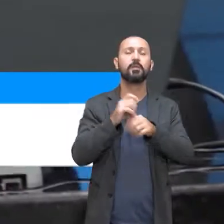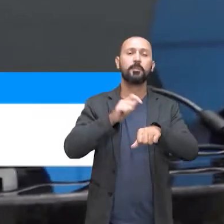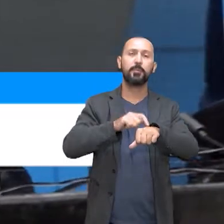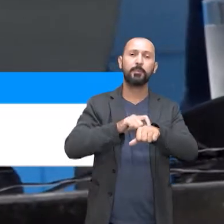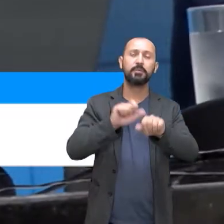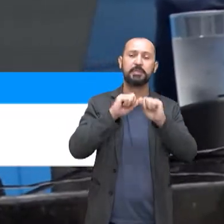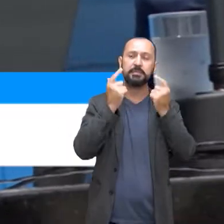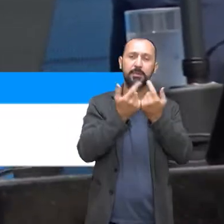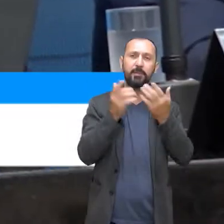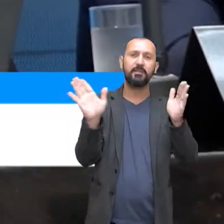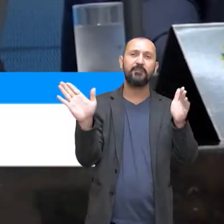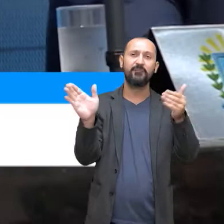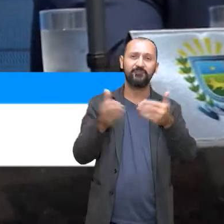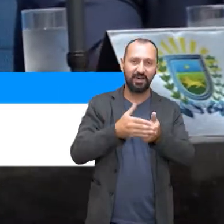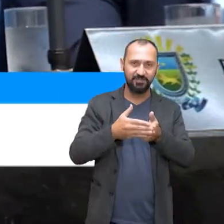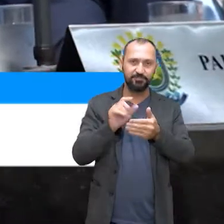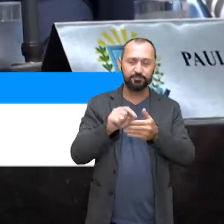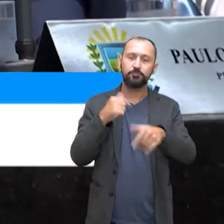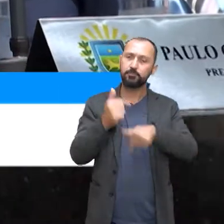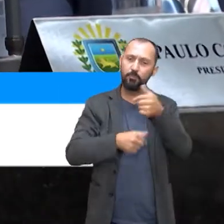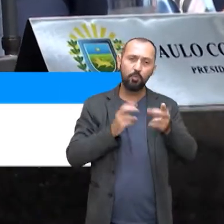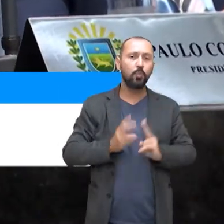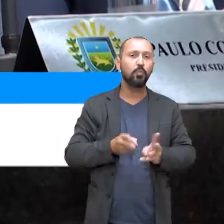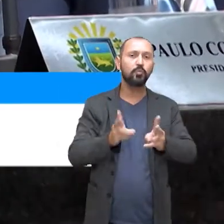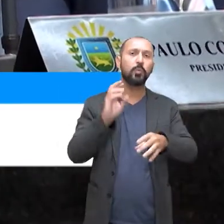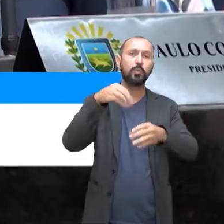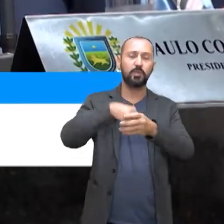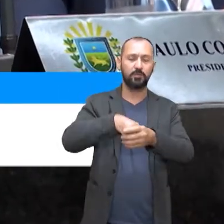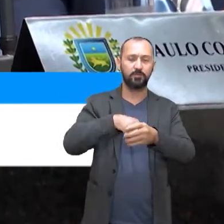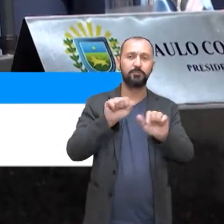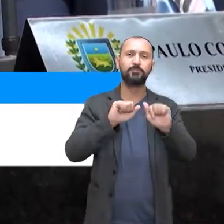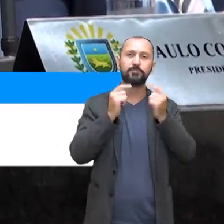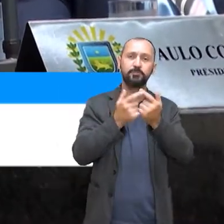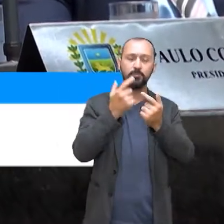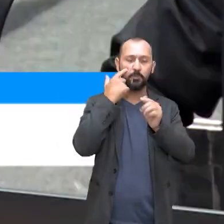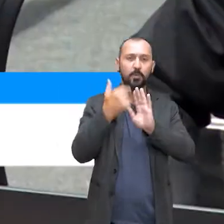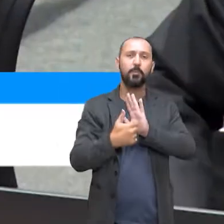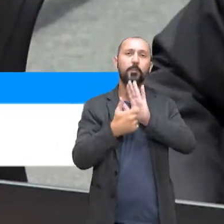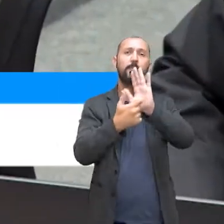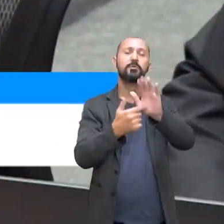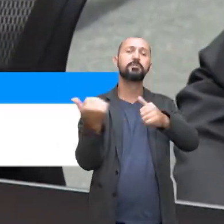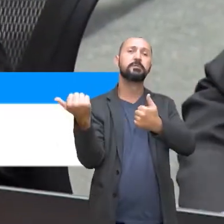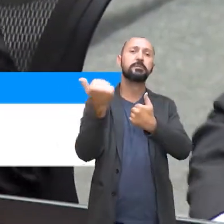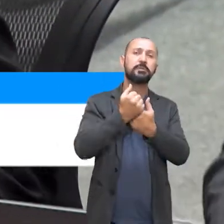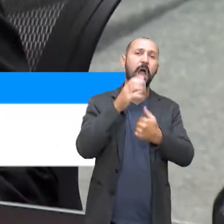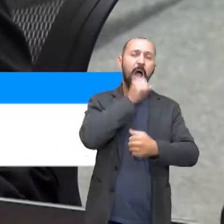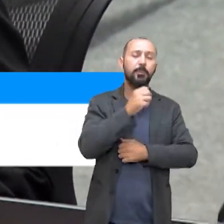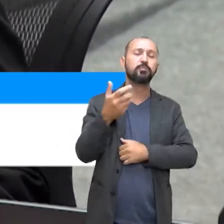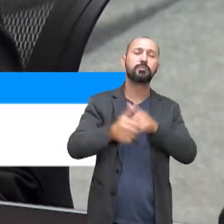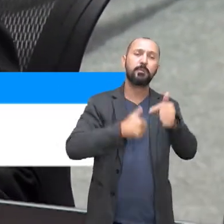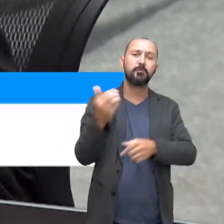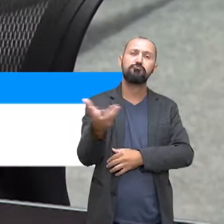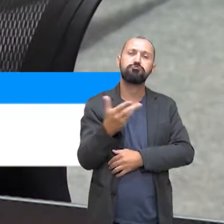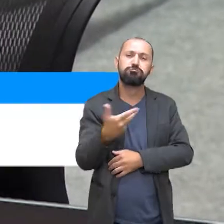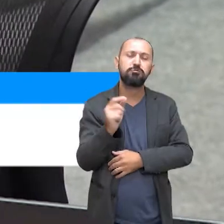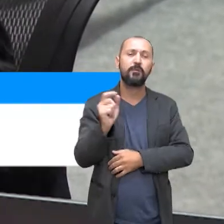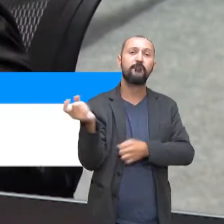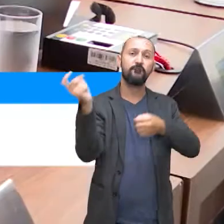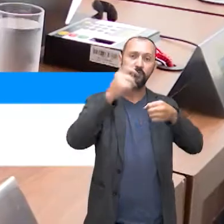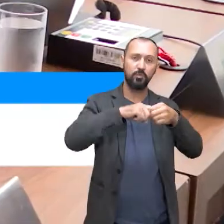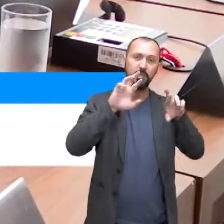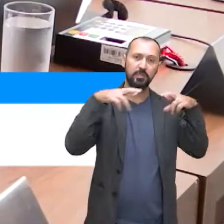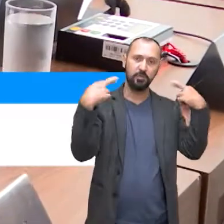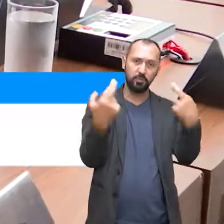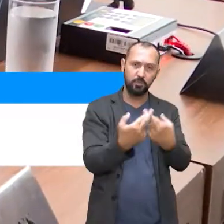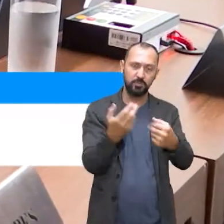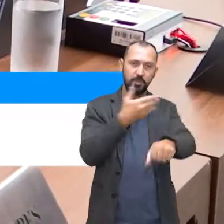No período de portas fechadas, o trabalho interno da Lemes continuou colocando a Casa de Leis como destaque em celeridade em seus trabalhos.